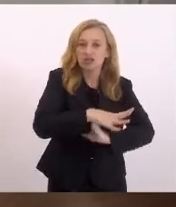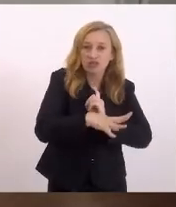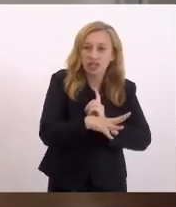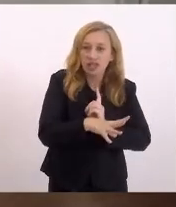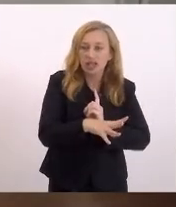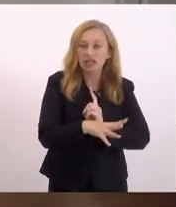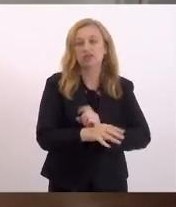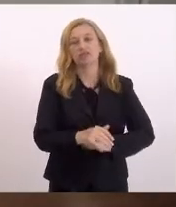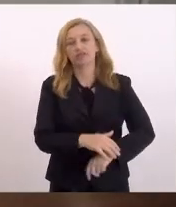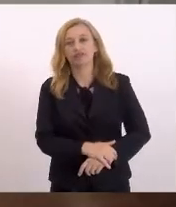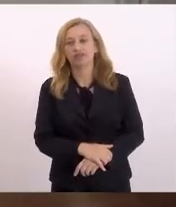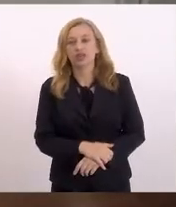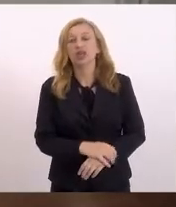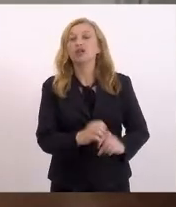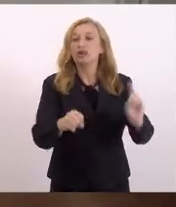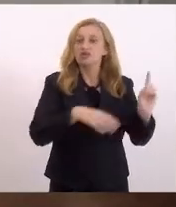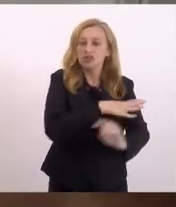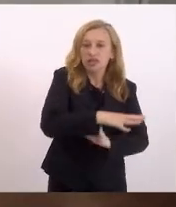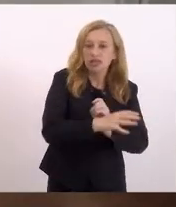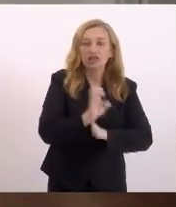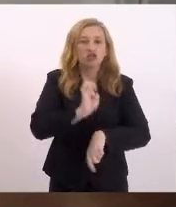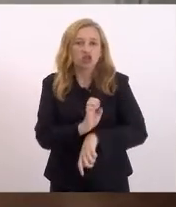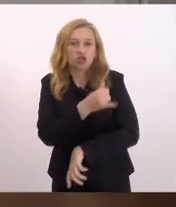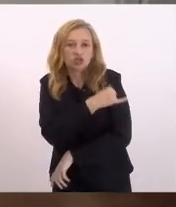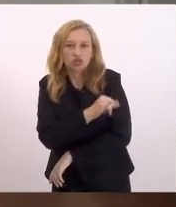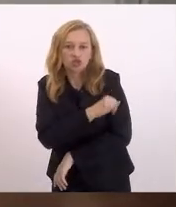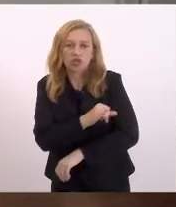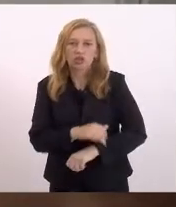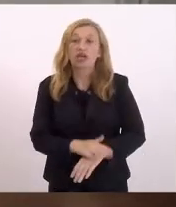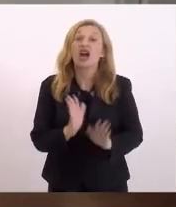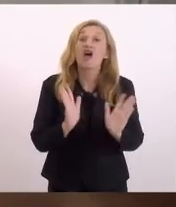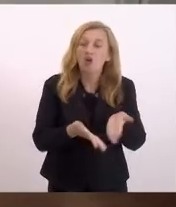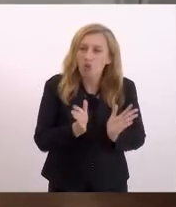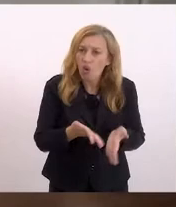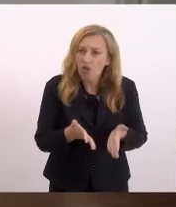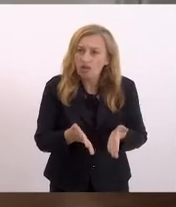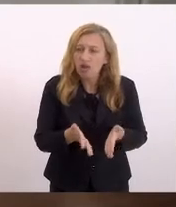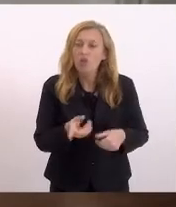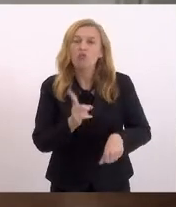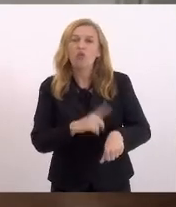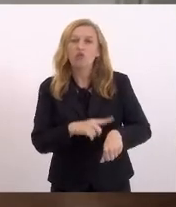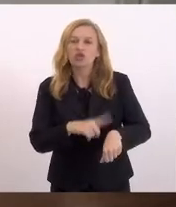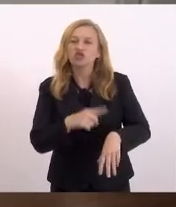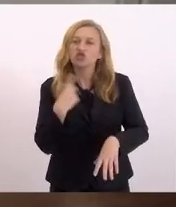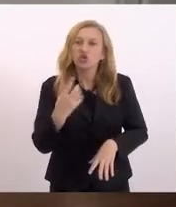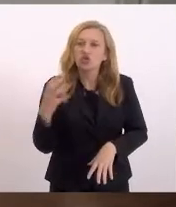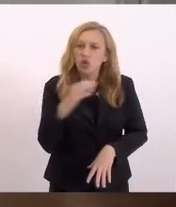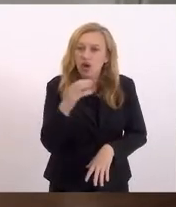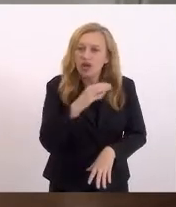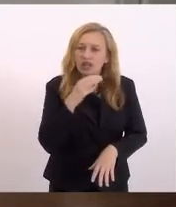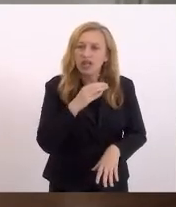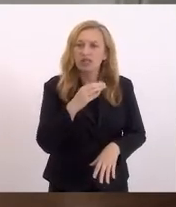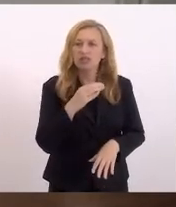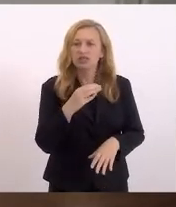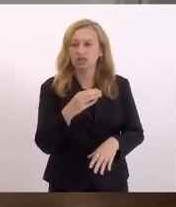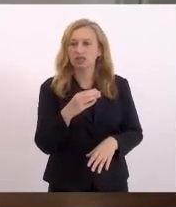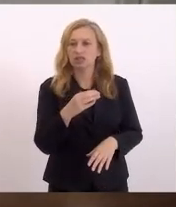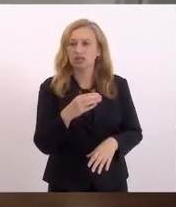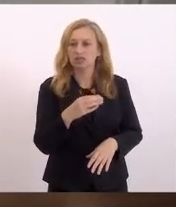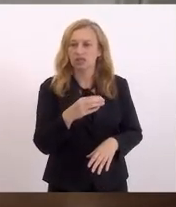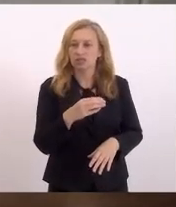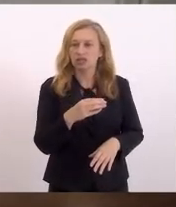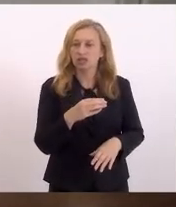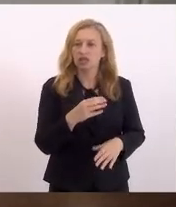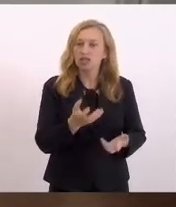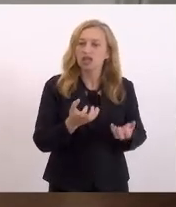sociedade fluminense, para a sociedade do Estado do Rio de Janeiro, e agora é um momento da gente correr atrás do prejuízo e parar de debater